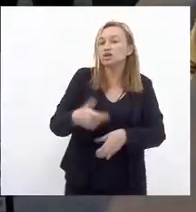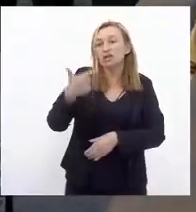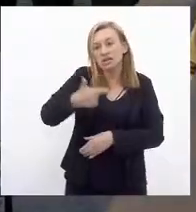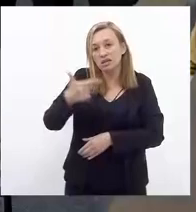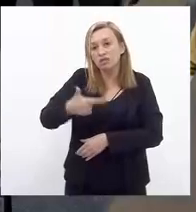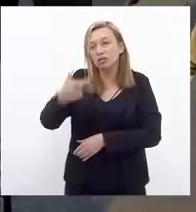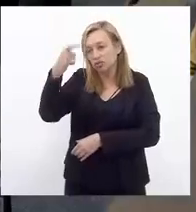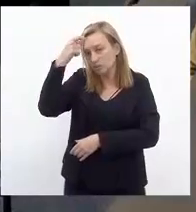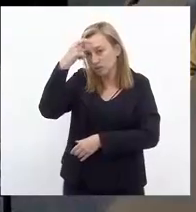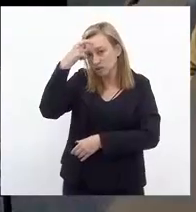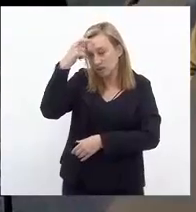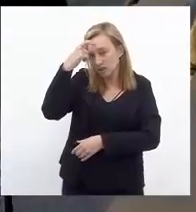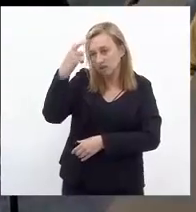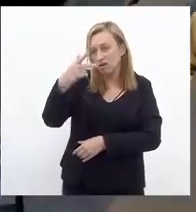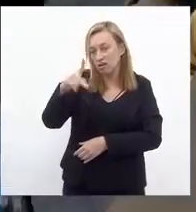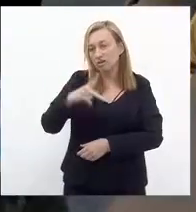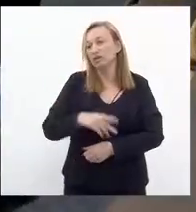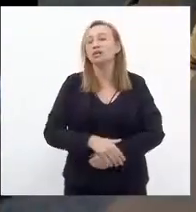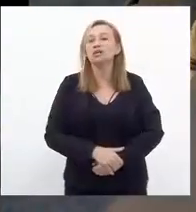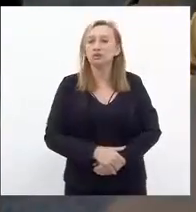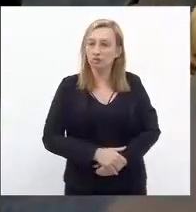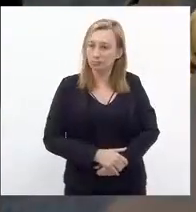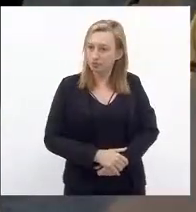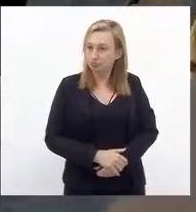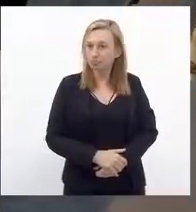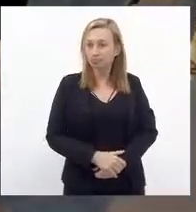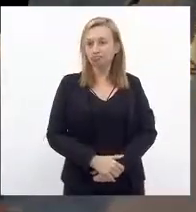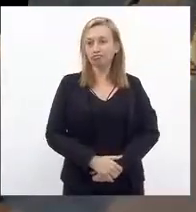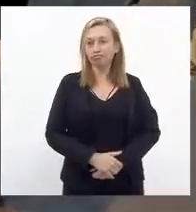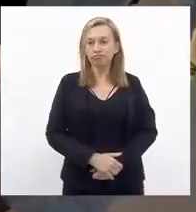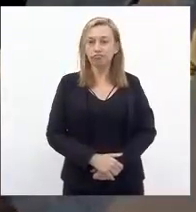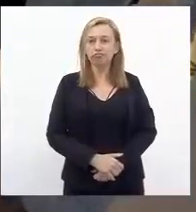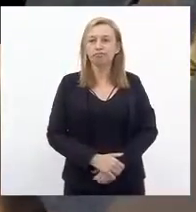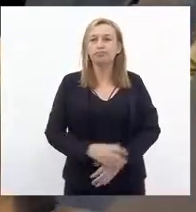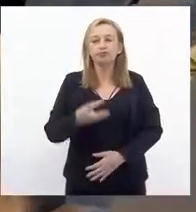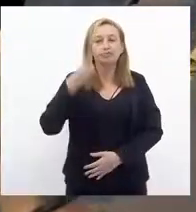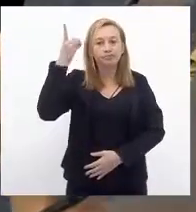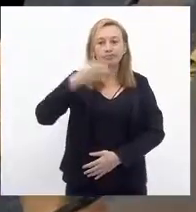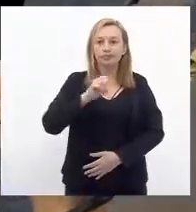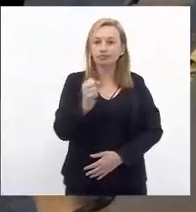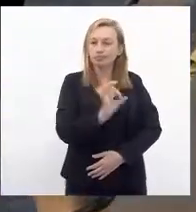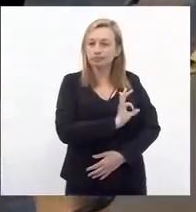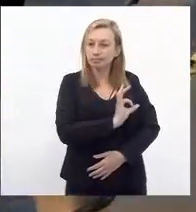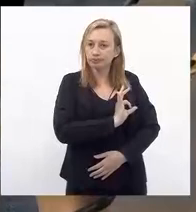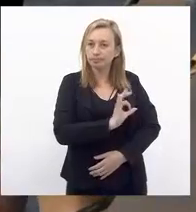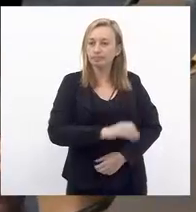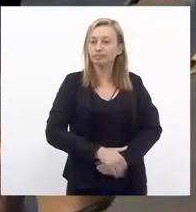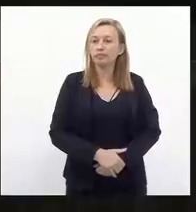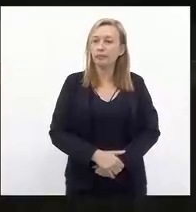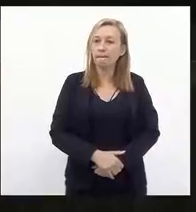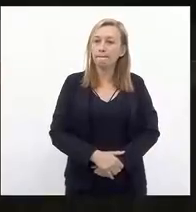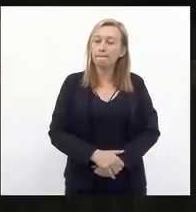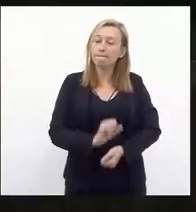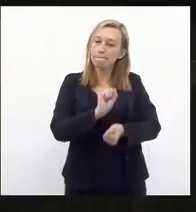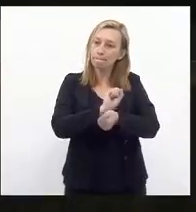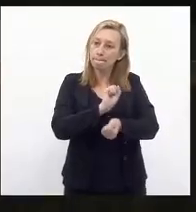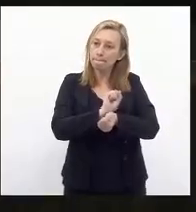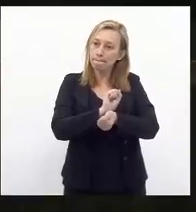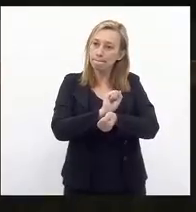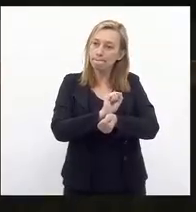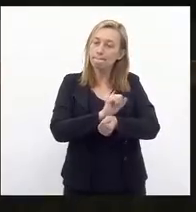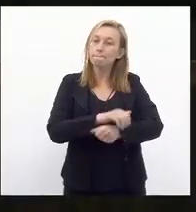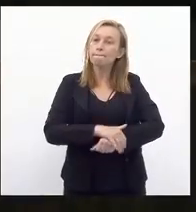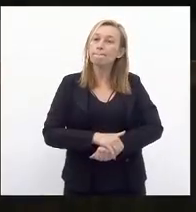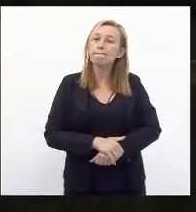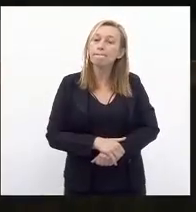segundo ao seu entende ao seu entendimento do presidente da Mata os postais de tanto caos